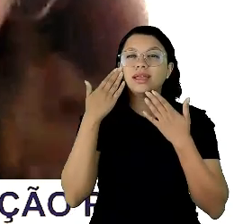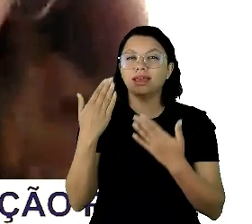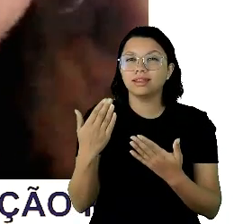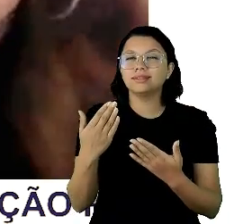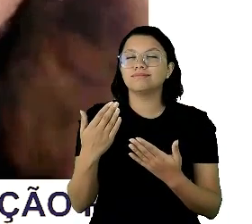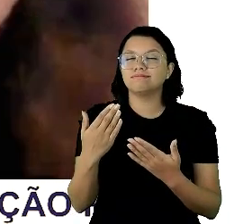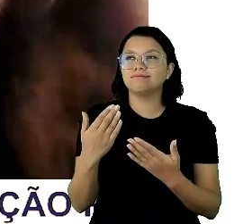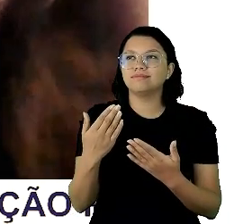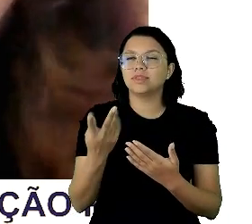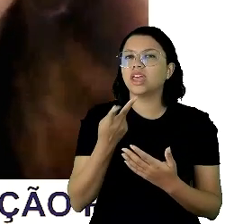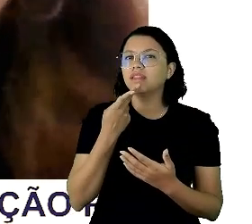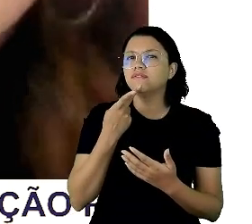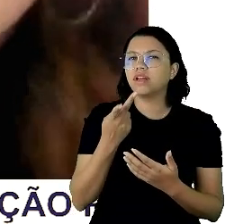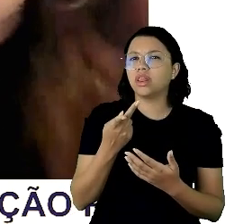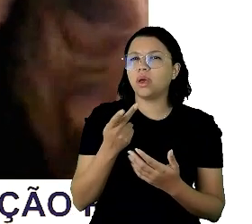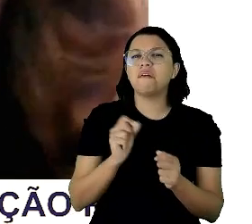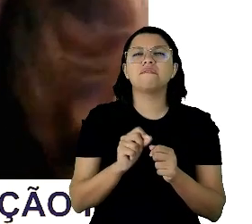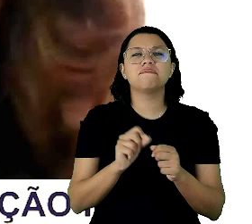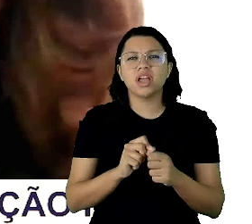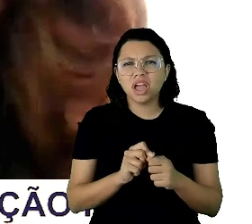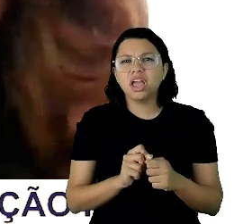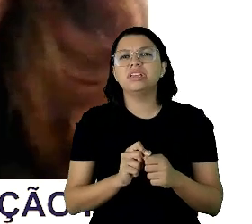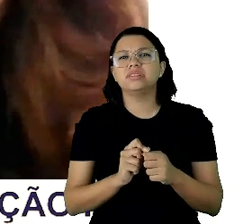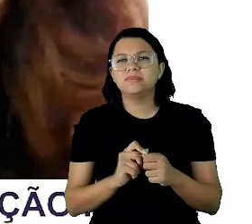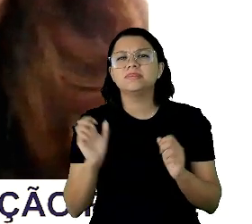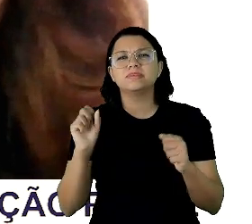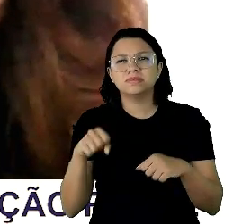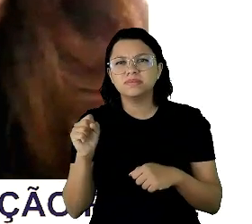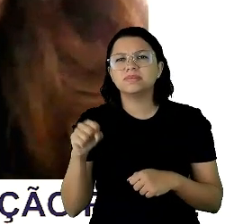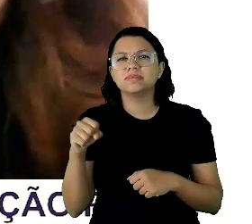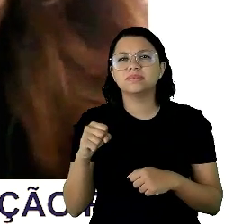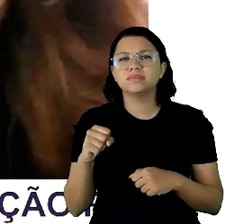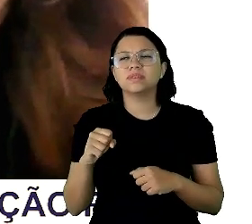fiz mesmo, não sei o que. Ela fez assim: mas eu só queria